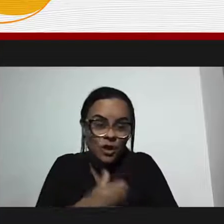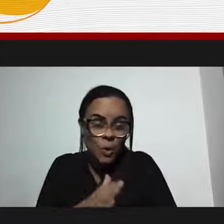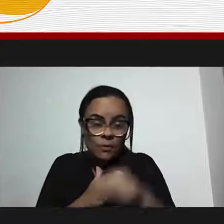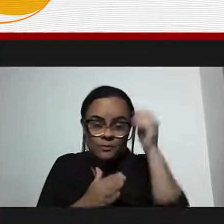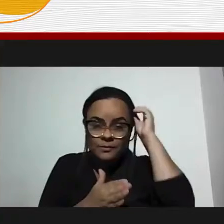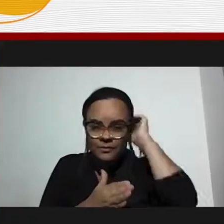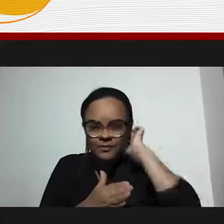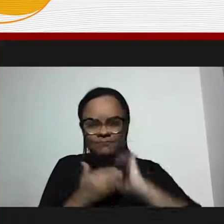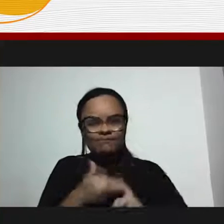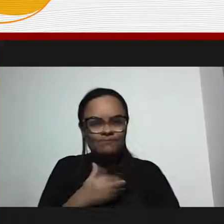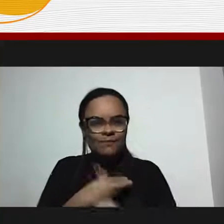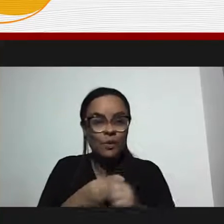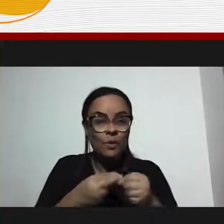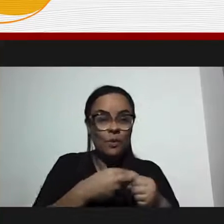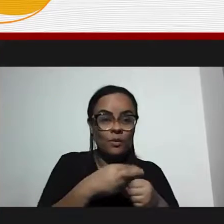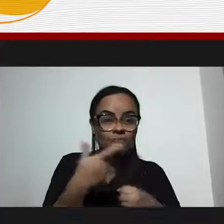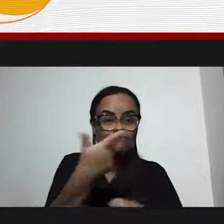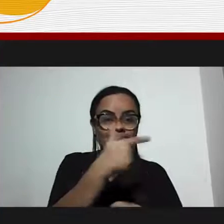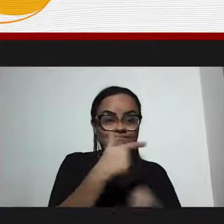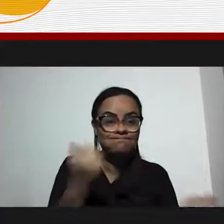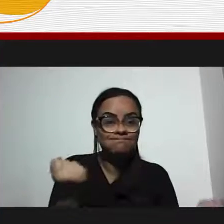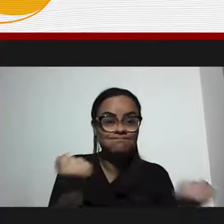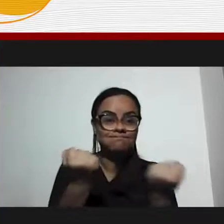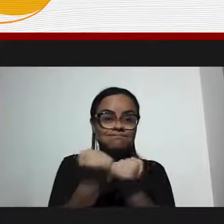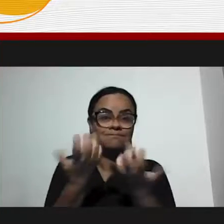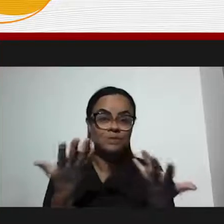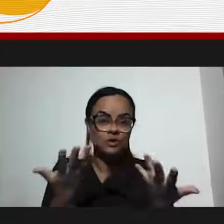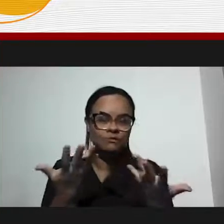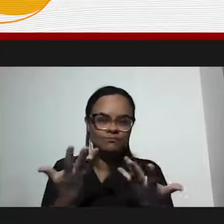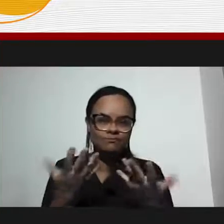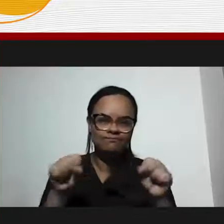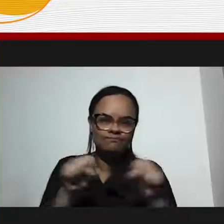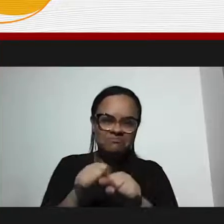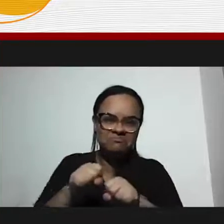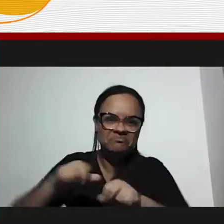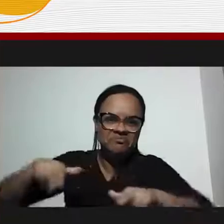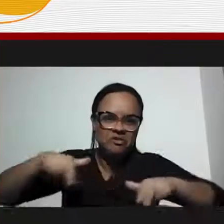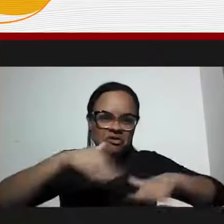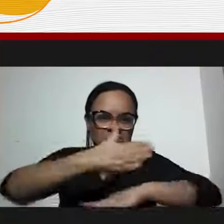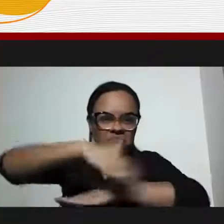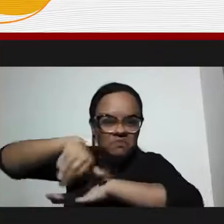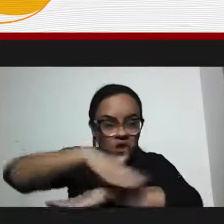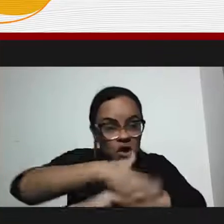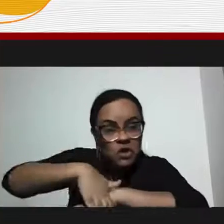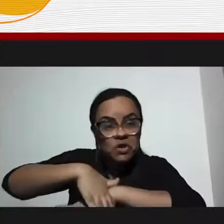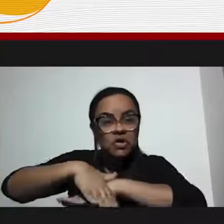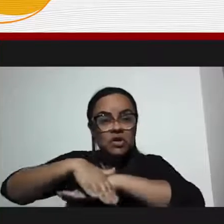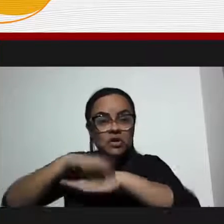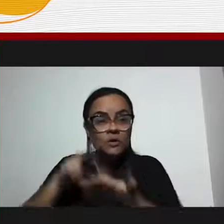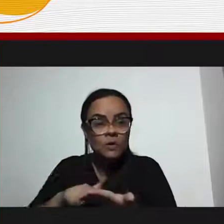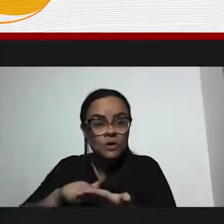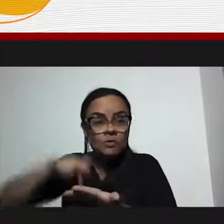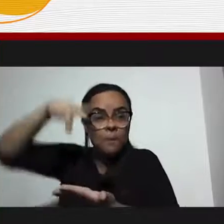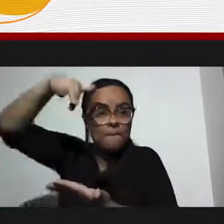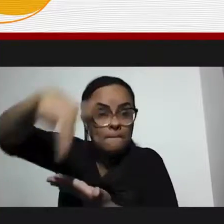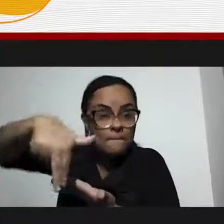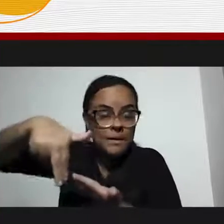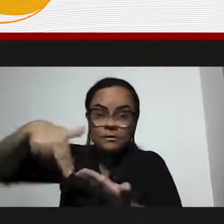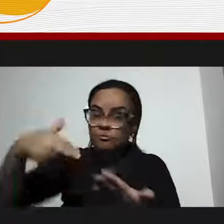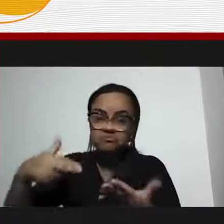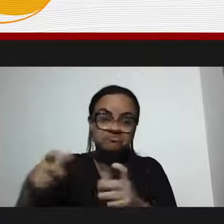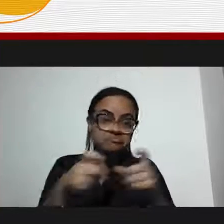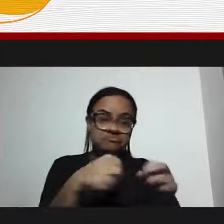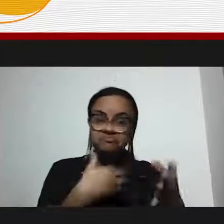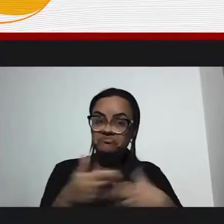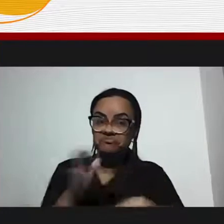aqui no município onde não tinha estrutura. Então, eu tinha que correr na rua, eu tinha que salto de distância, eu não tinha local de